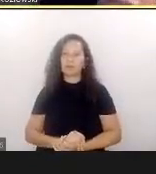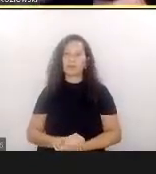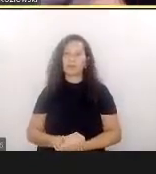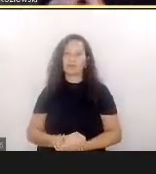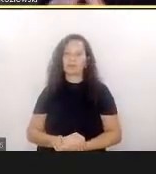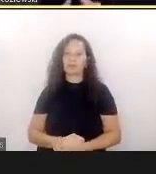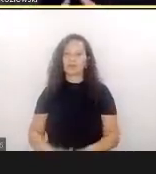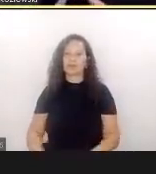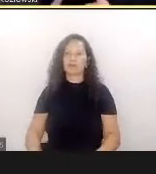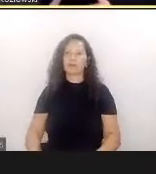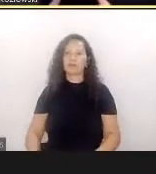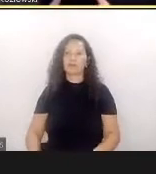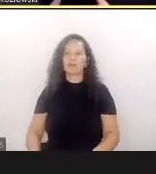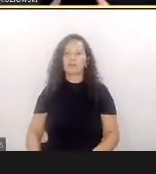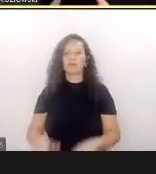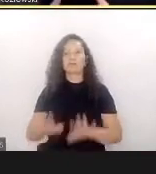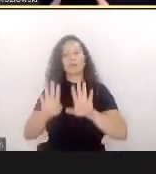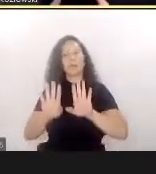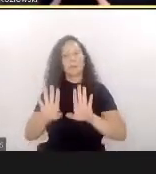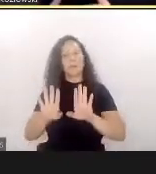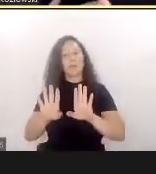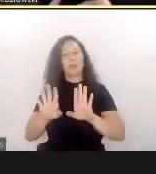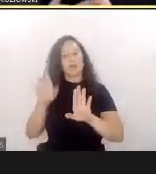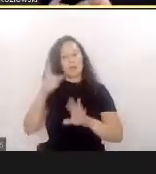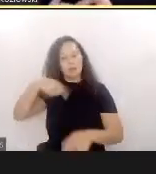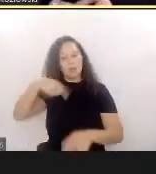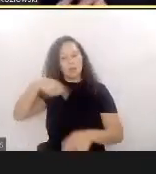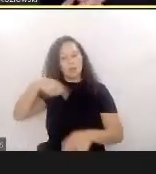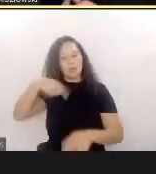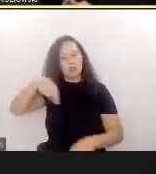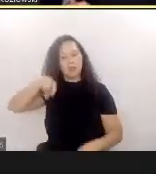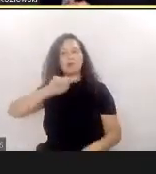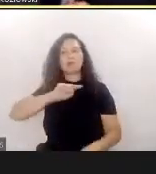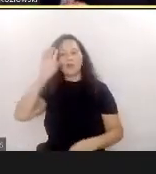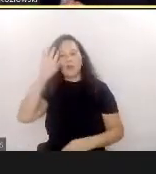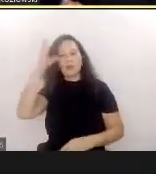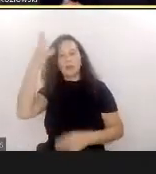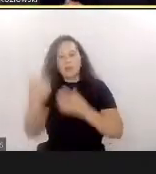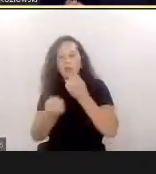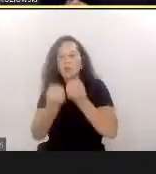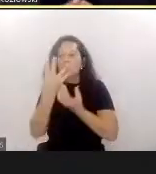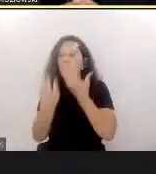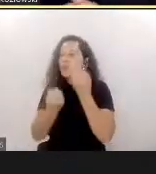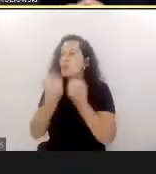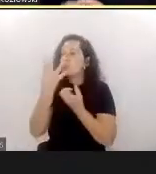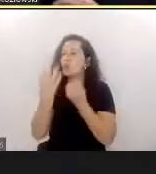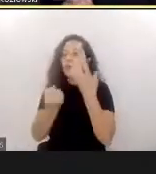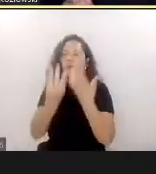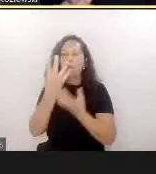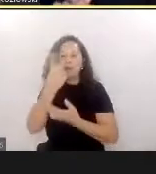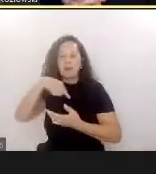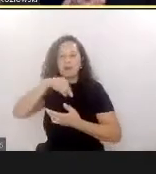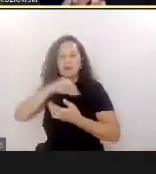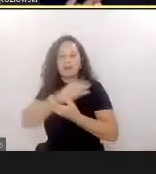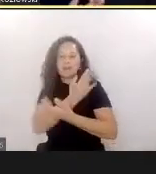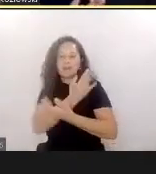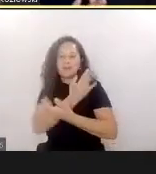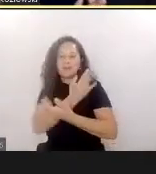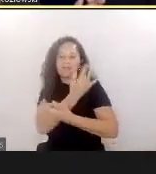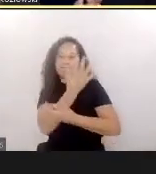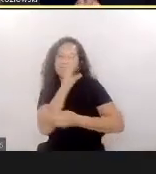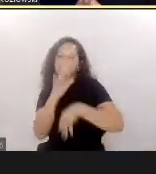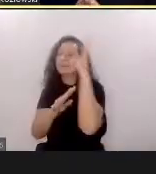Mas a gente resolveu queimar as nossas florestas. Então, para um